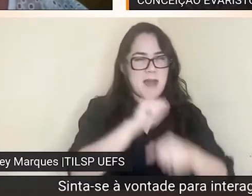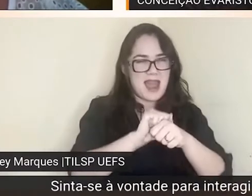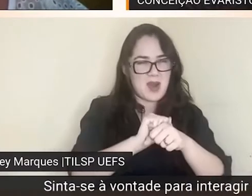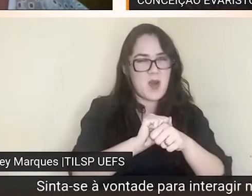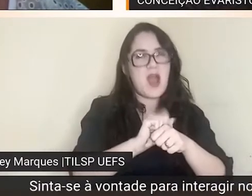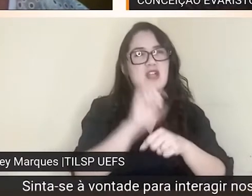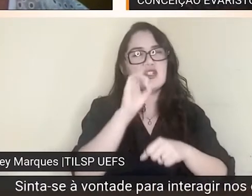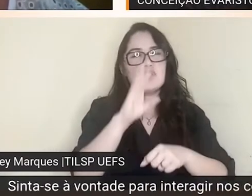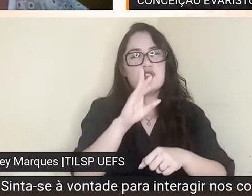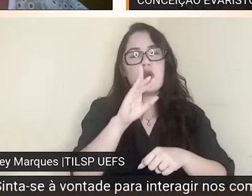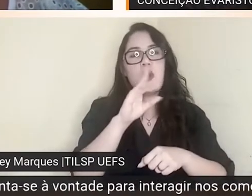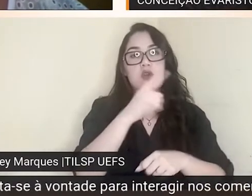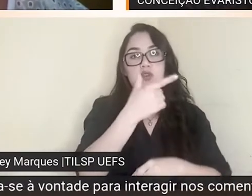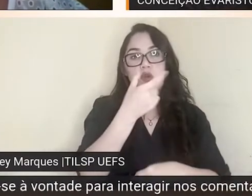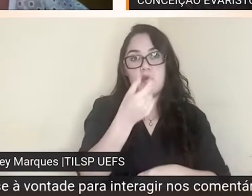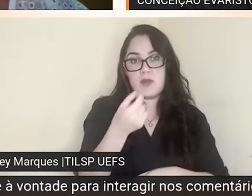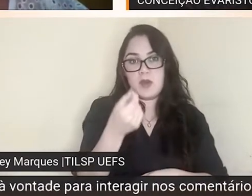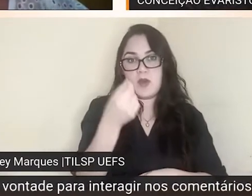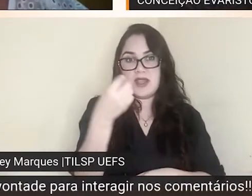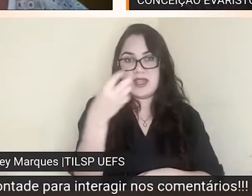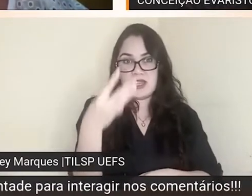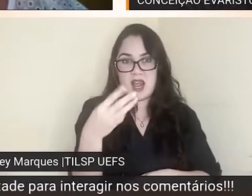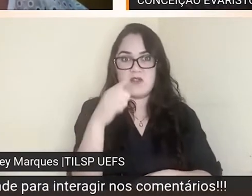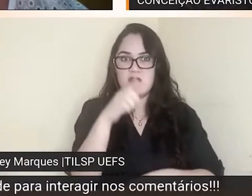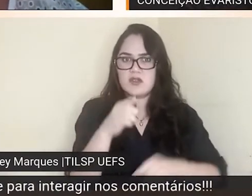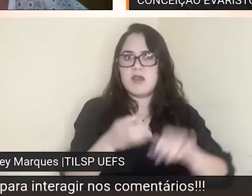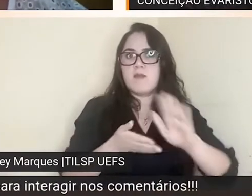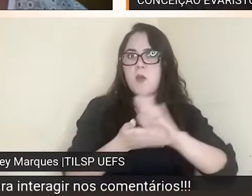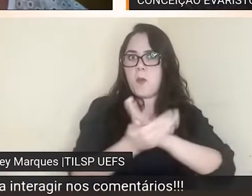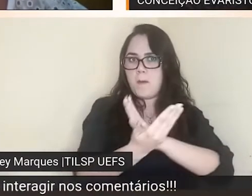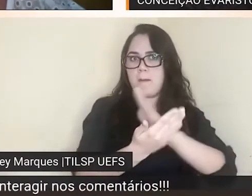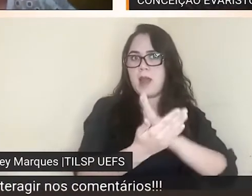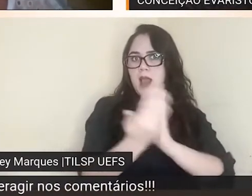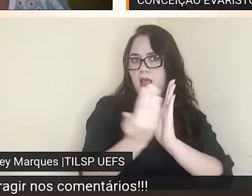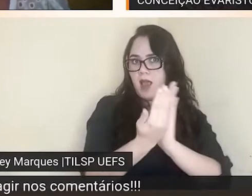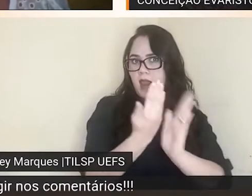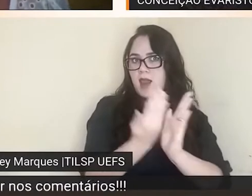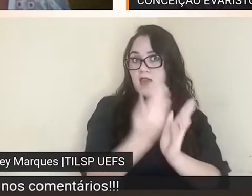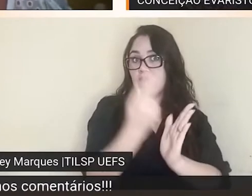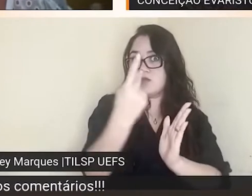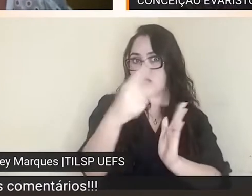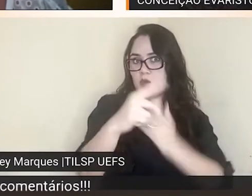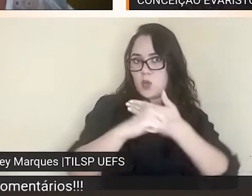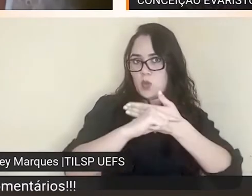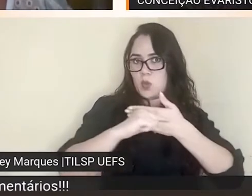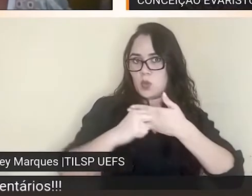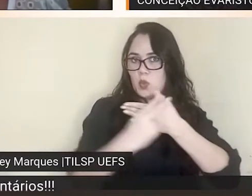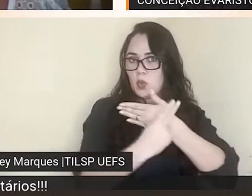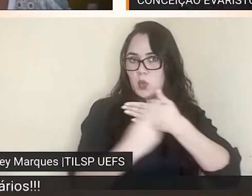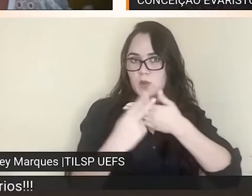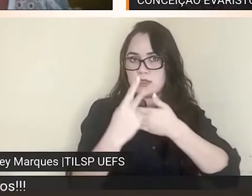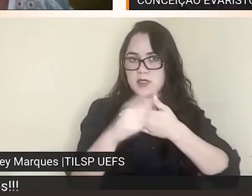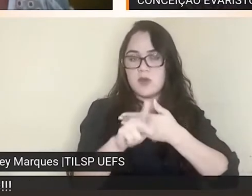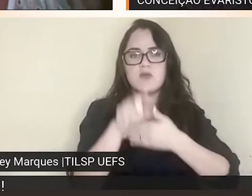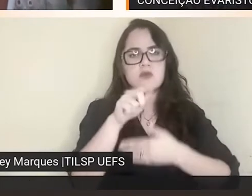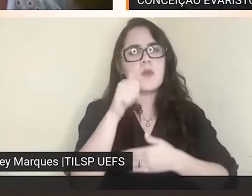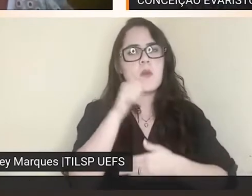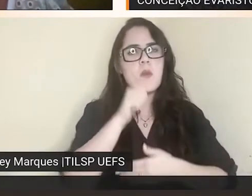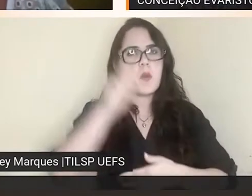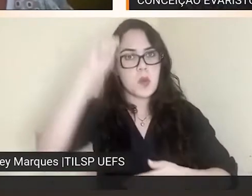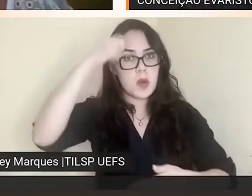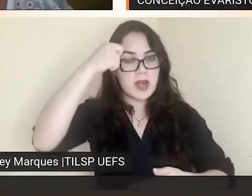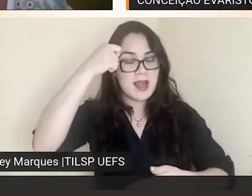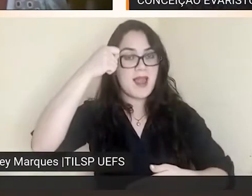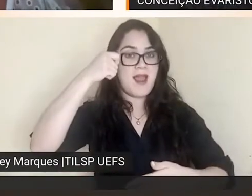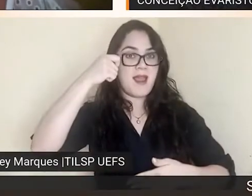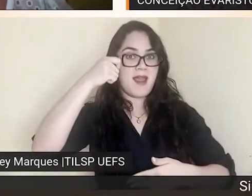né? Autoral sendo publicada. Então, considerando que você é uma mulher negra, né? Que tem um lugar, então eu